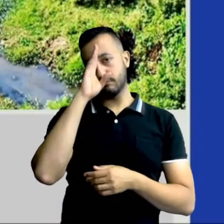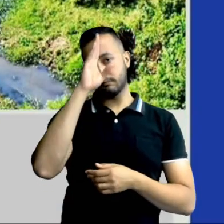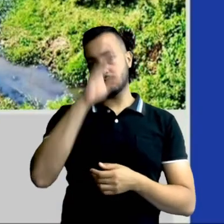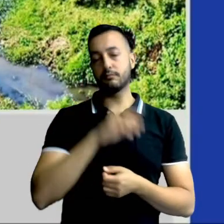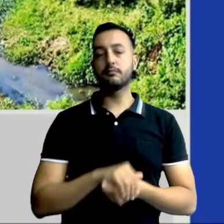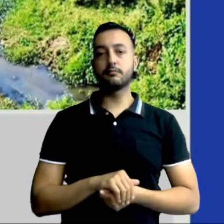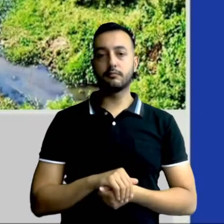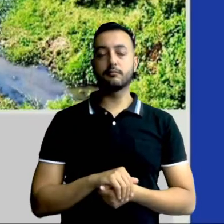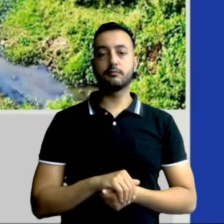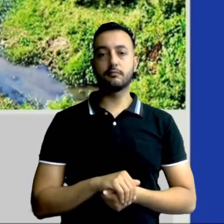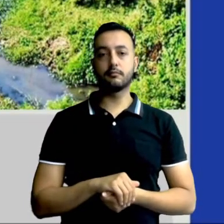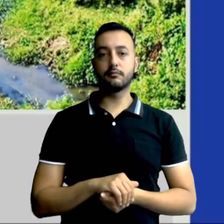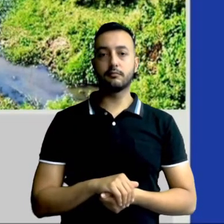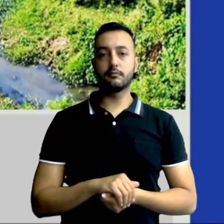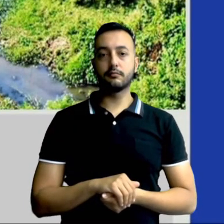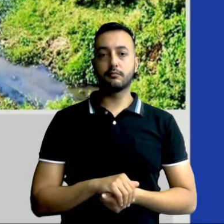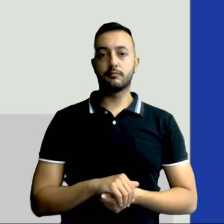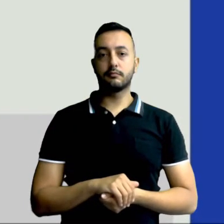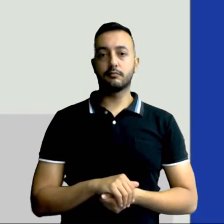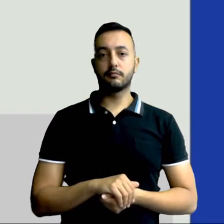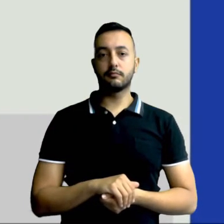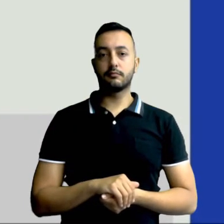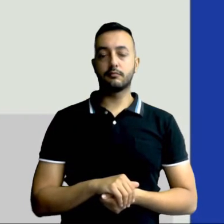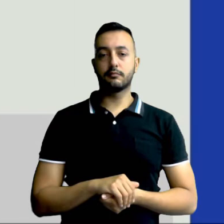principal rio que nos corta tá